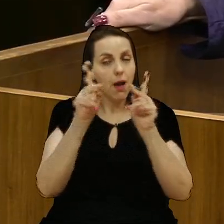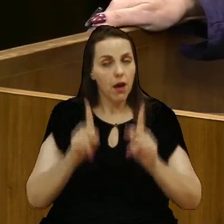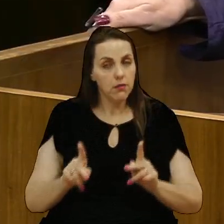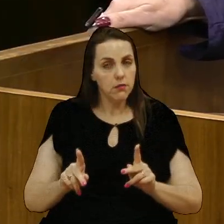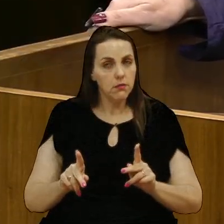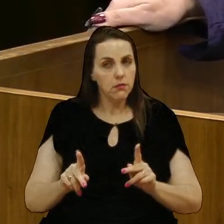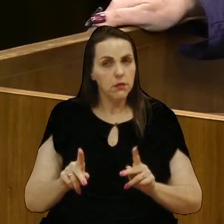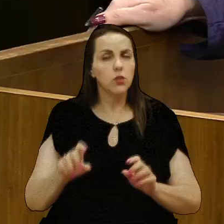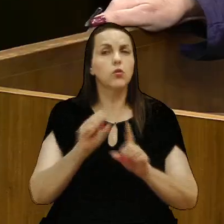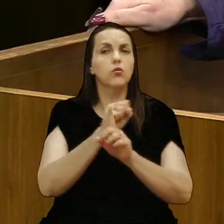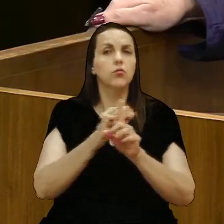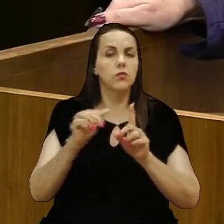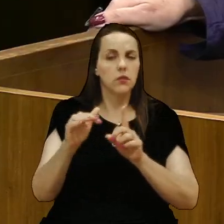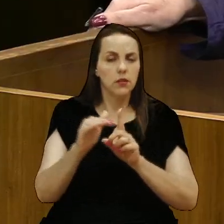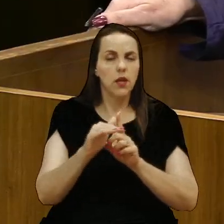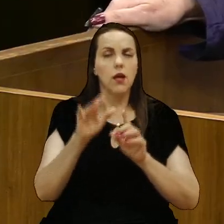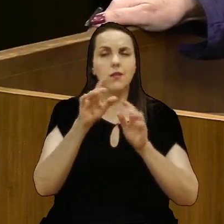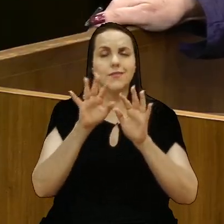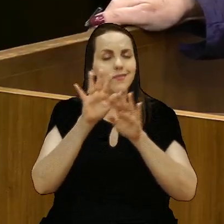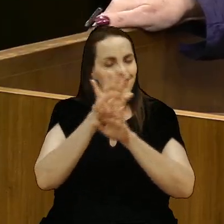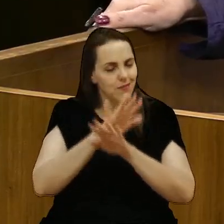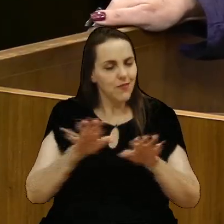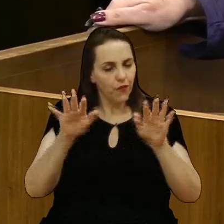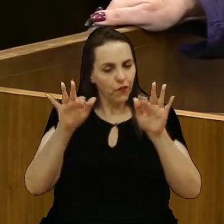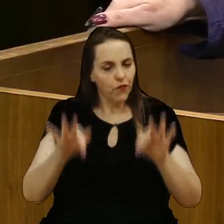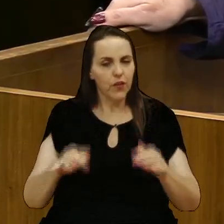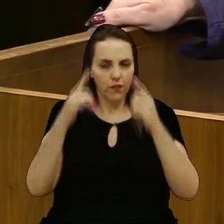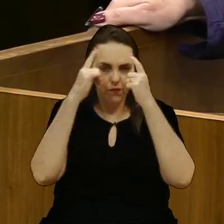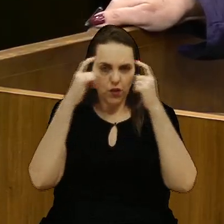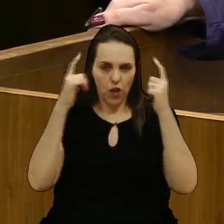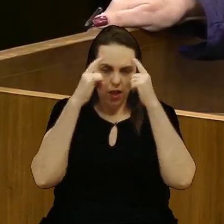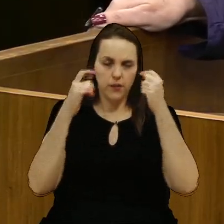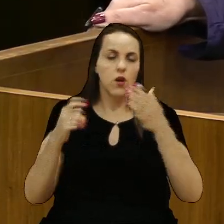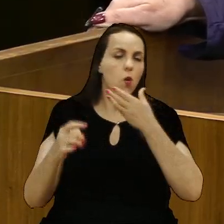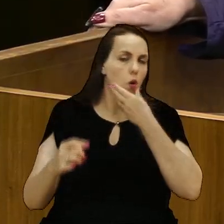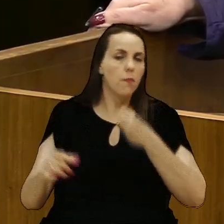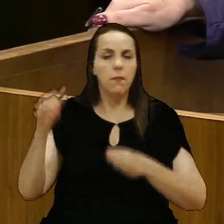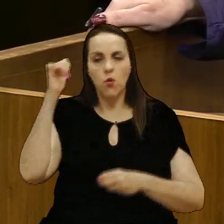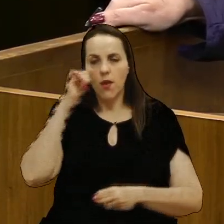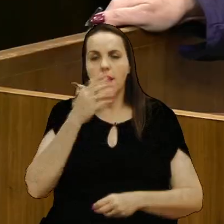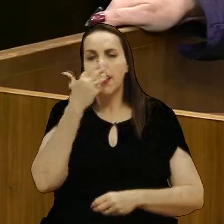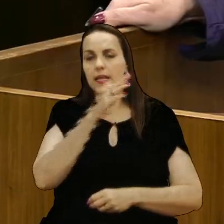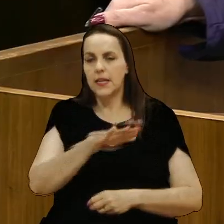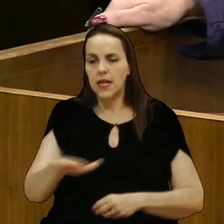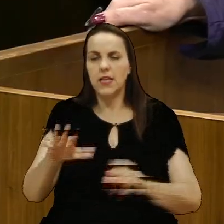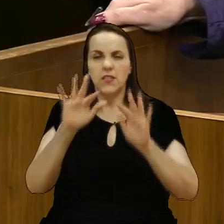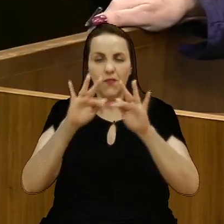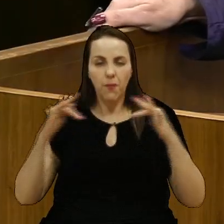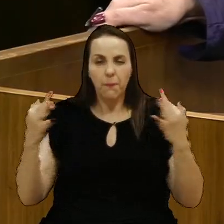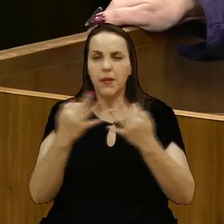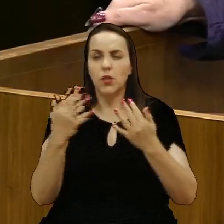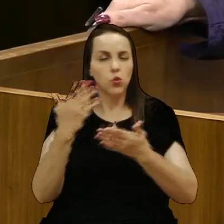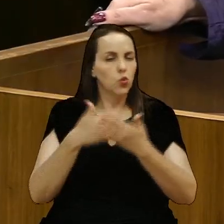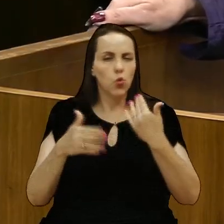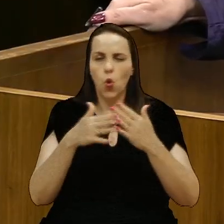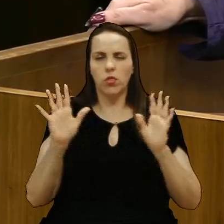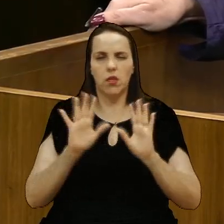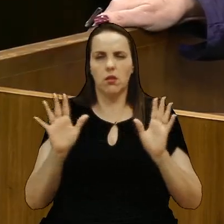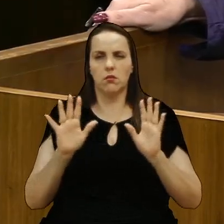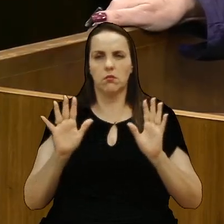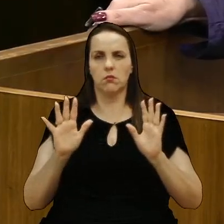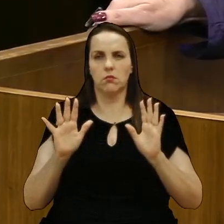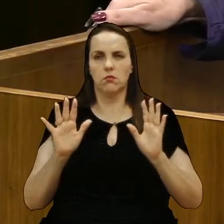uma sociedade sem violência para homens, mulheres, crianças, famílias e para a sociedade